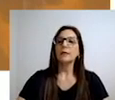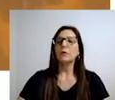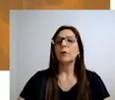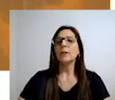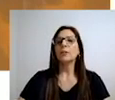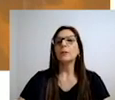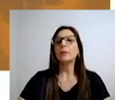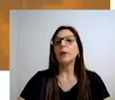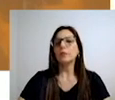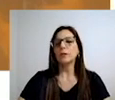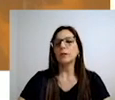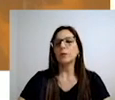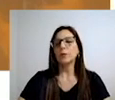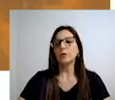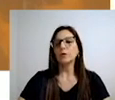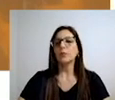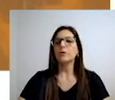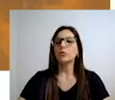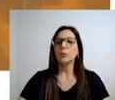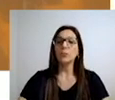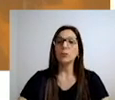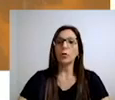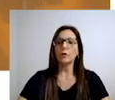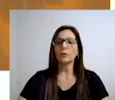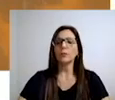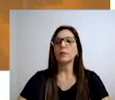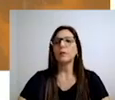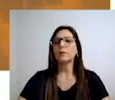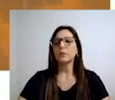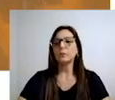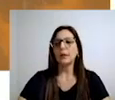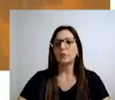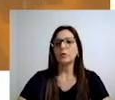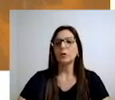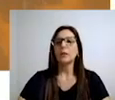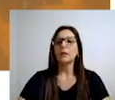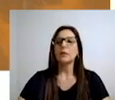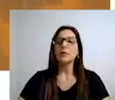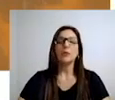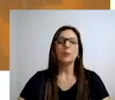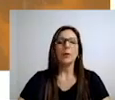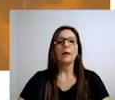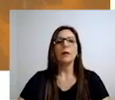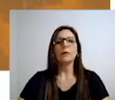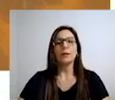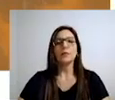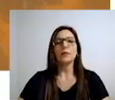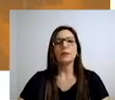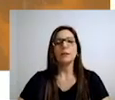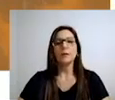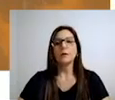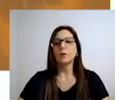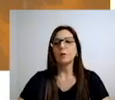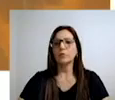o macho libera os seus espermatozoides sobre os óvulos, que serão fecundados. Então, isso também, no caso,